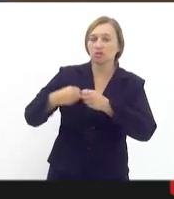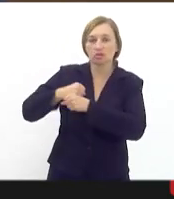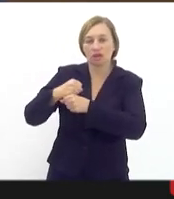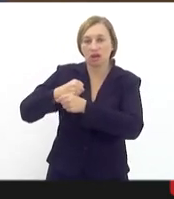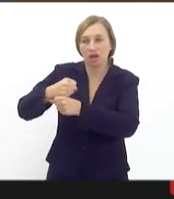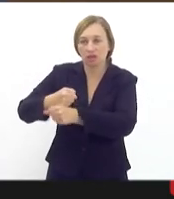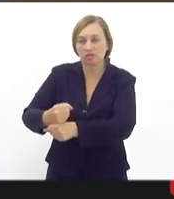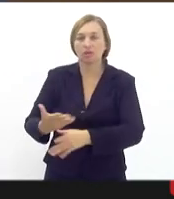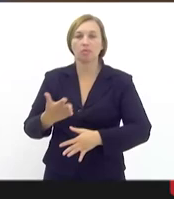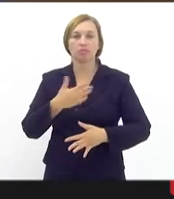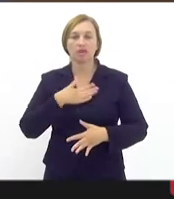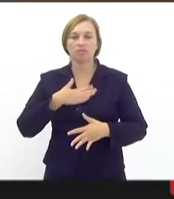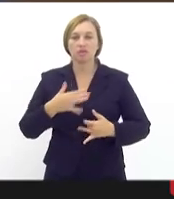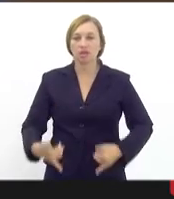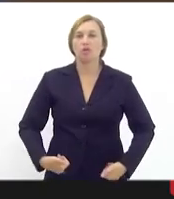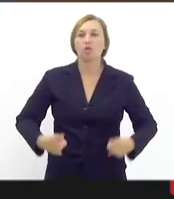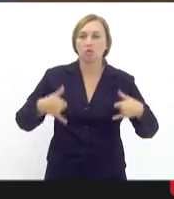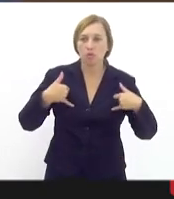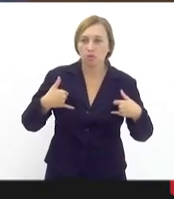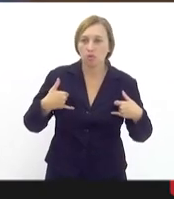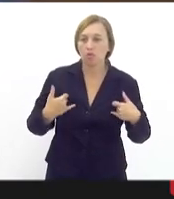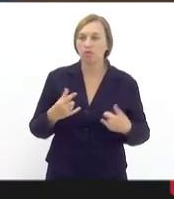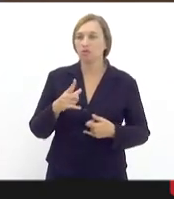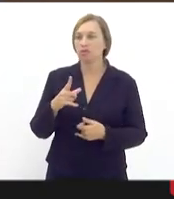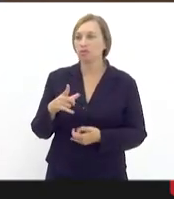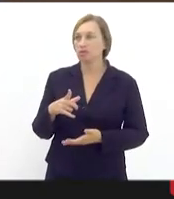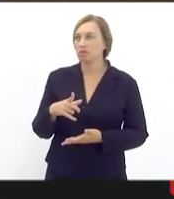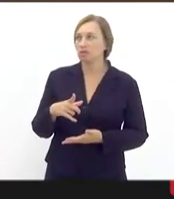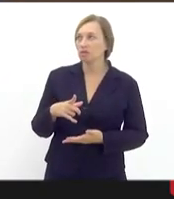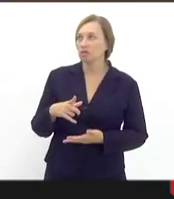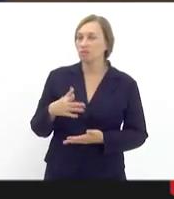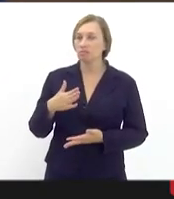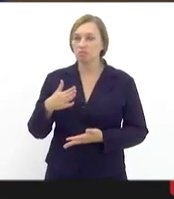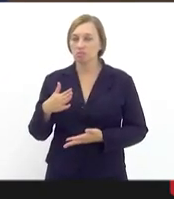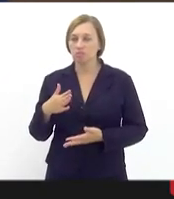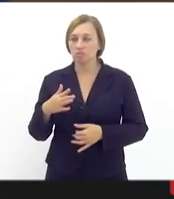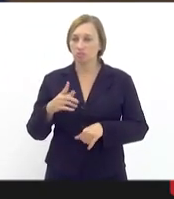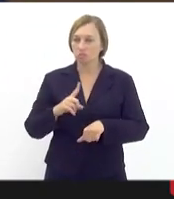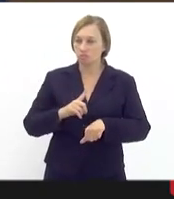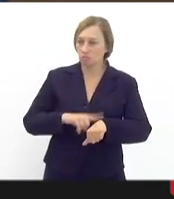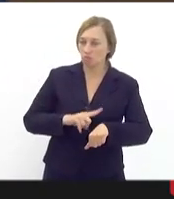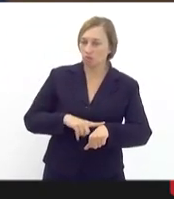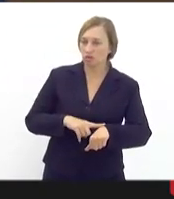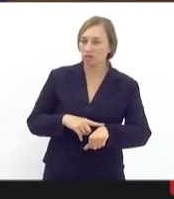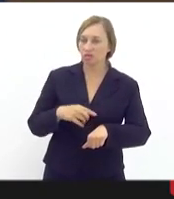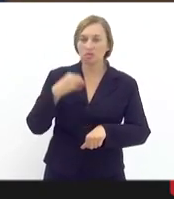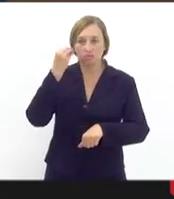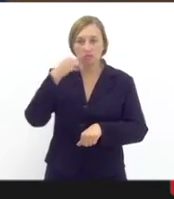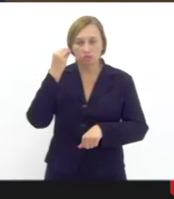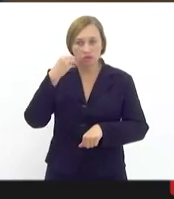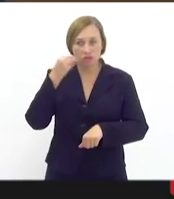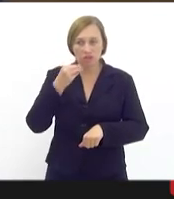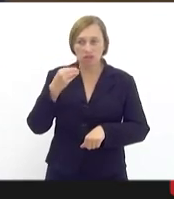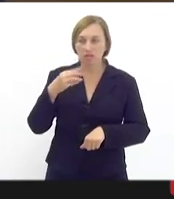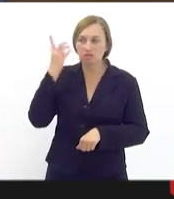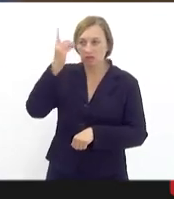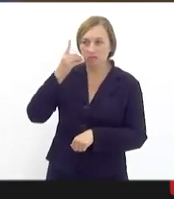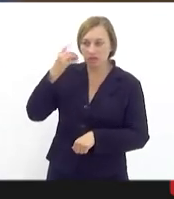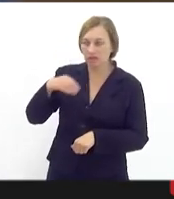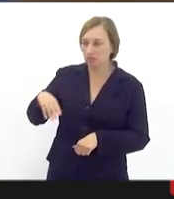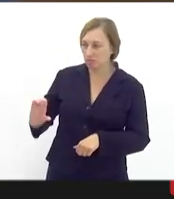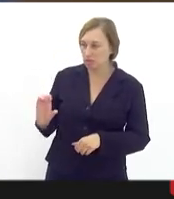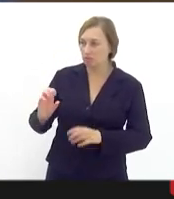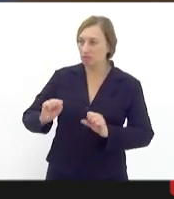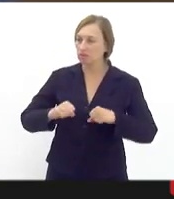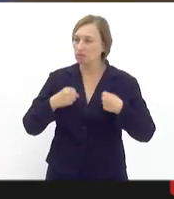mim, é um orgulho ter, em algum momento da minha história, convivido com o Mink pela sua capacidade, pela sua